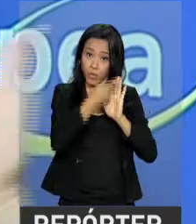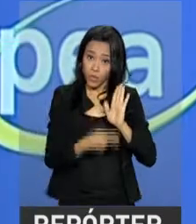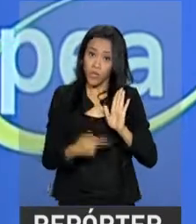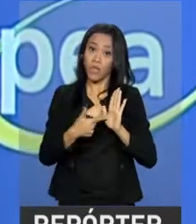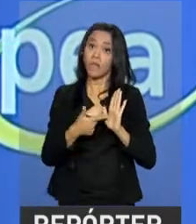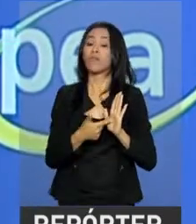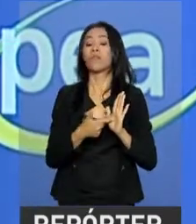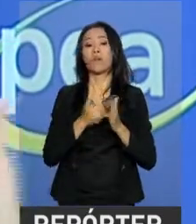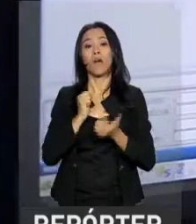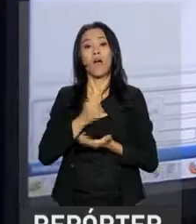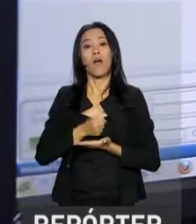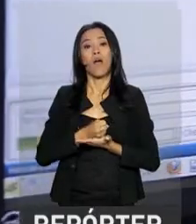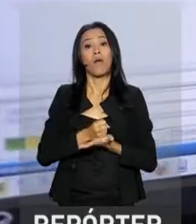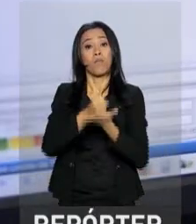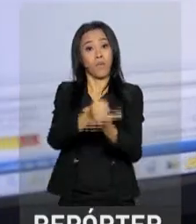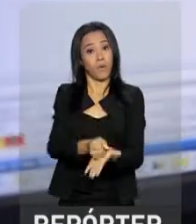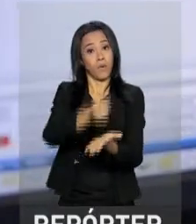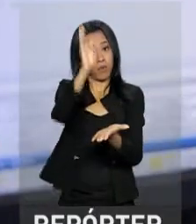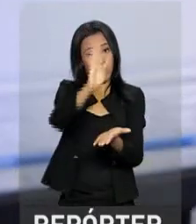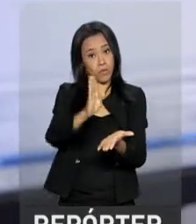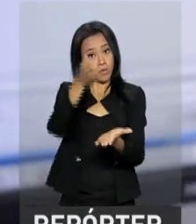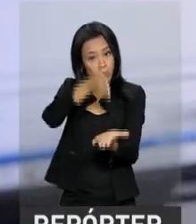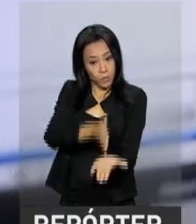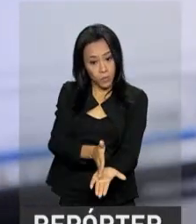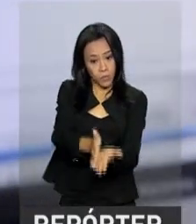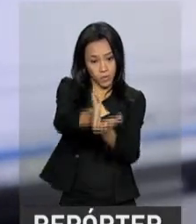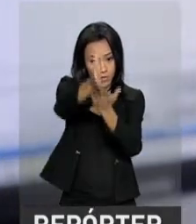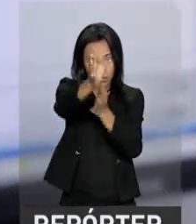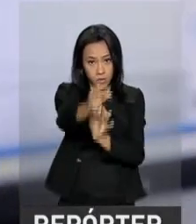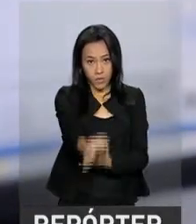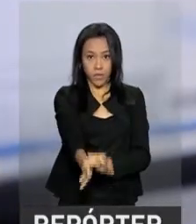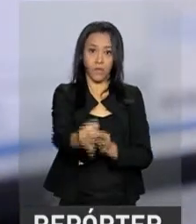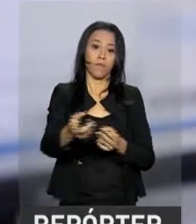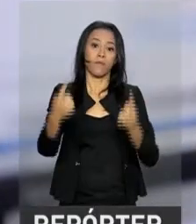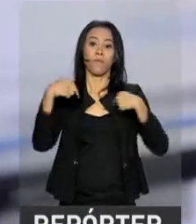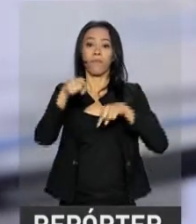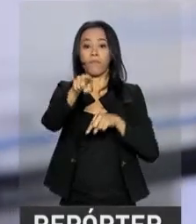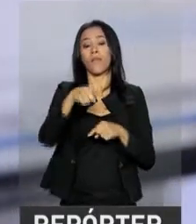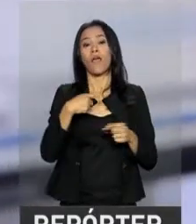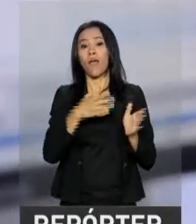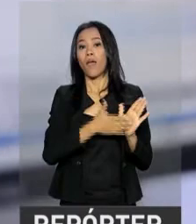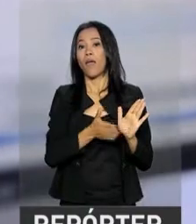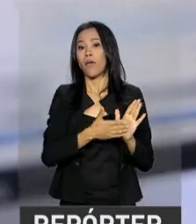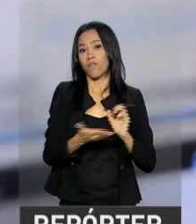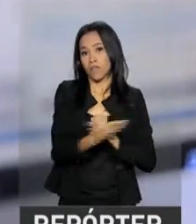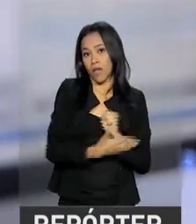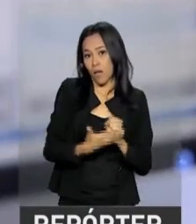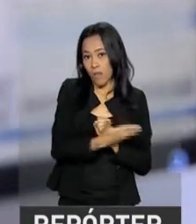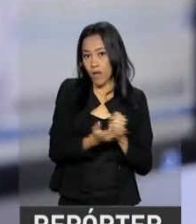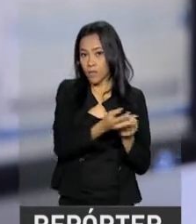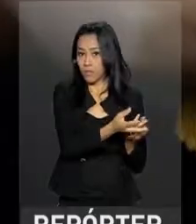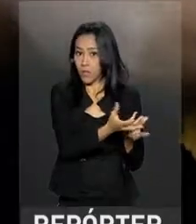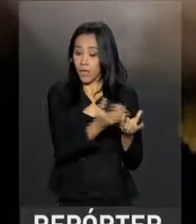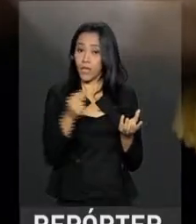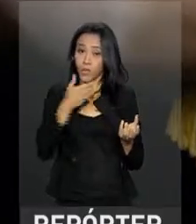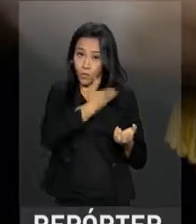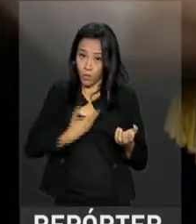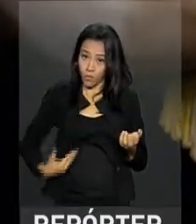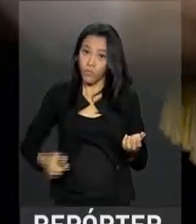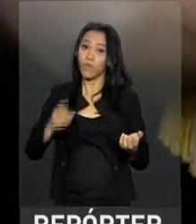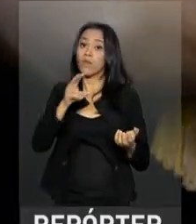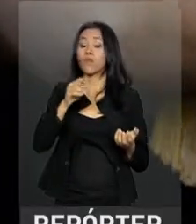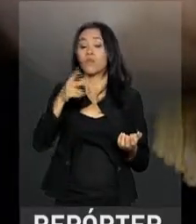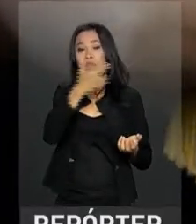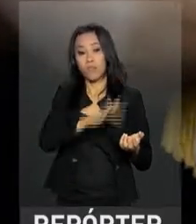rumo no país desenvolvido o projeto que vai servir de base para elaboração do plano plurianual do governo também destaca